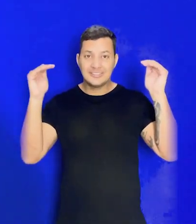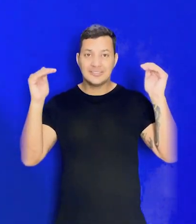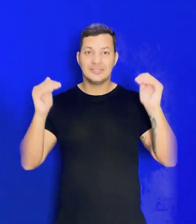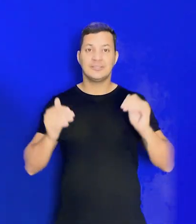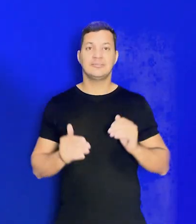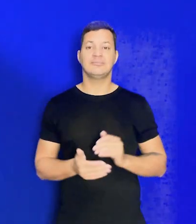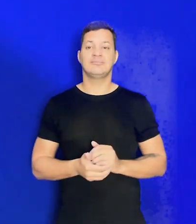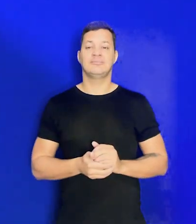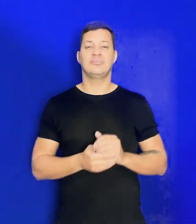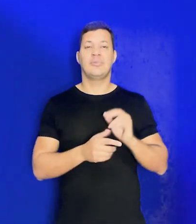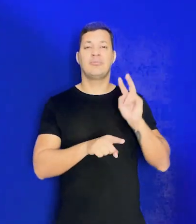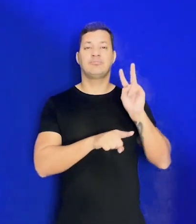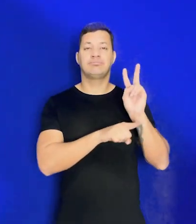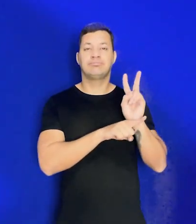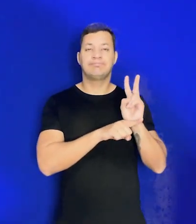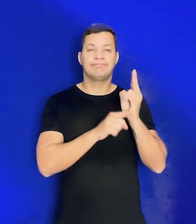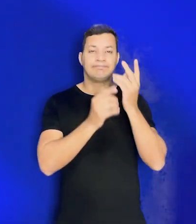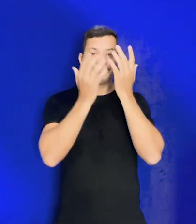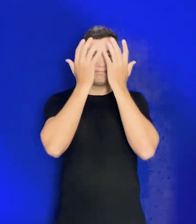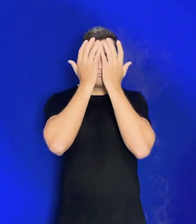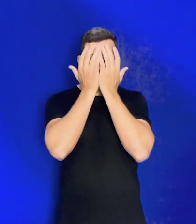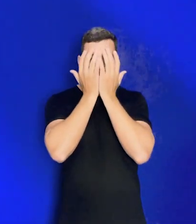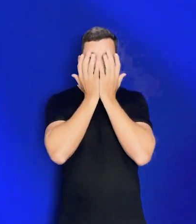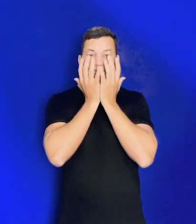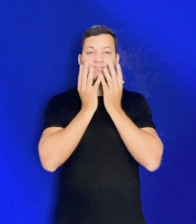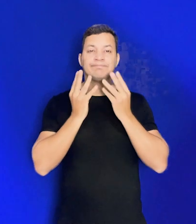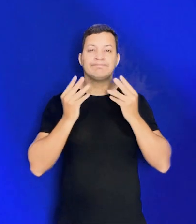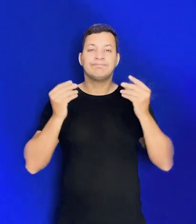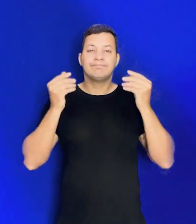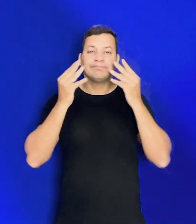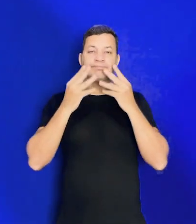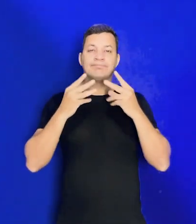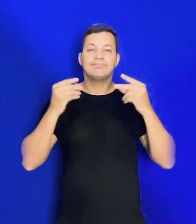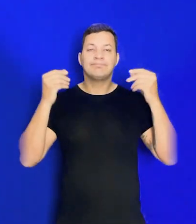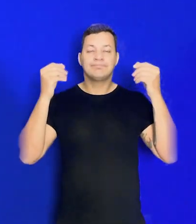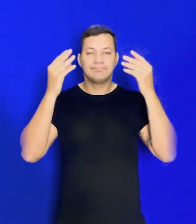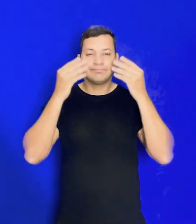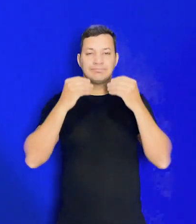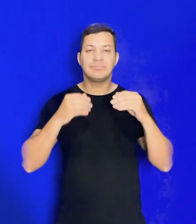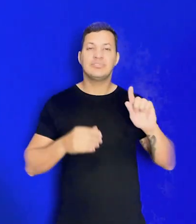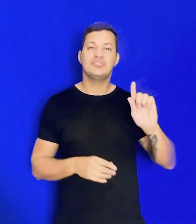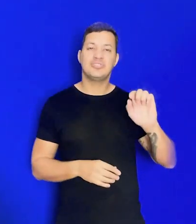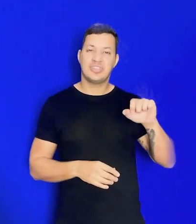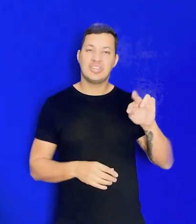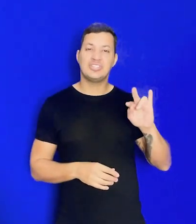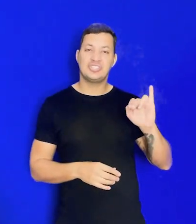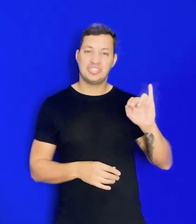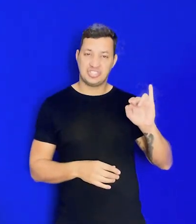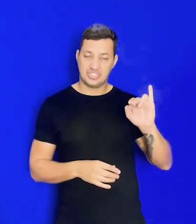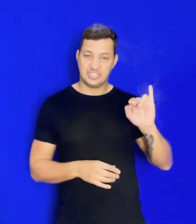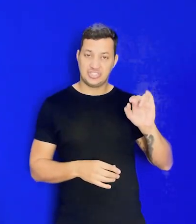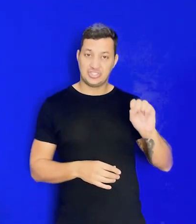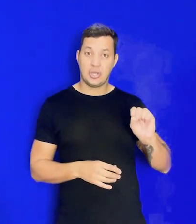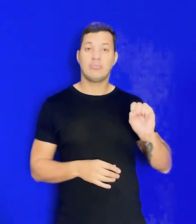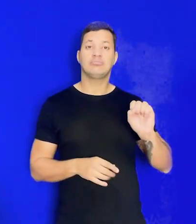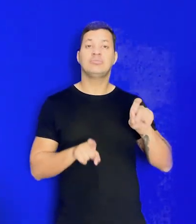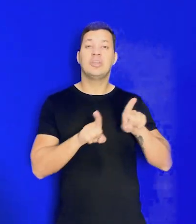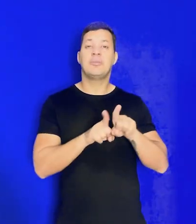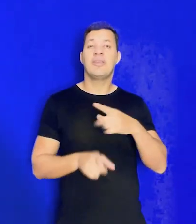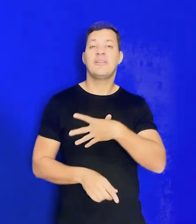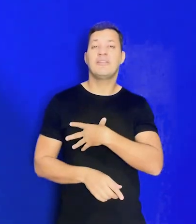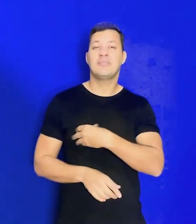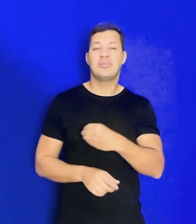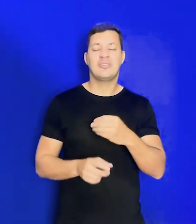cobriste o teu rosto com um denso velamen de penas gentis. e jazem teus filhos,